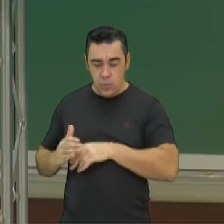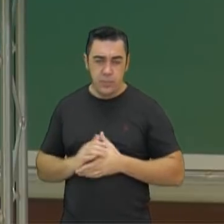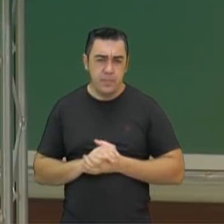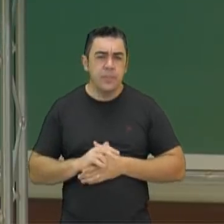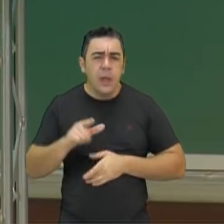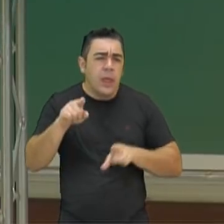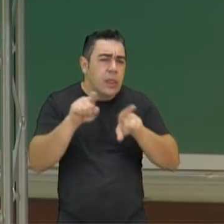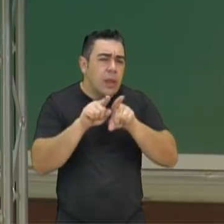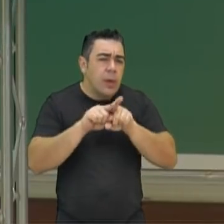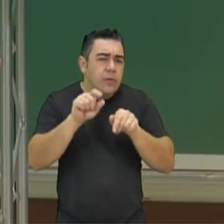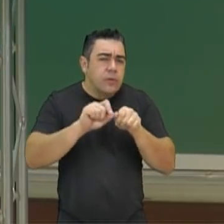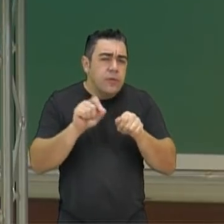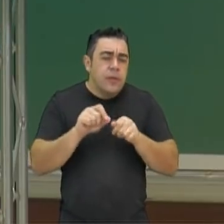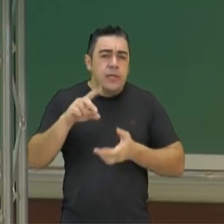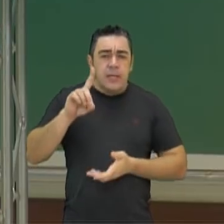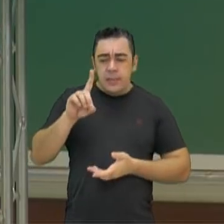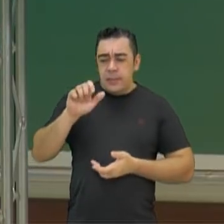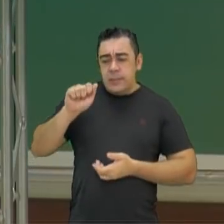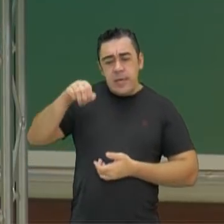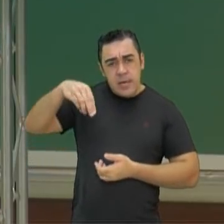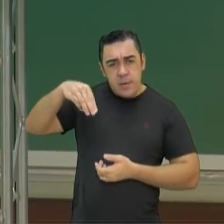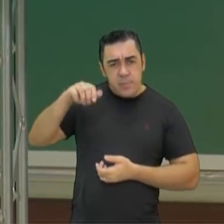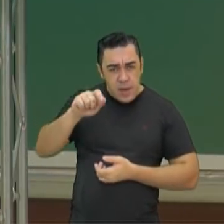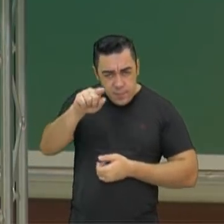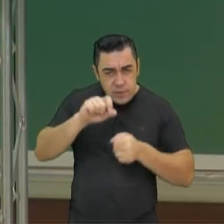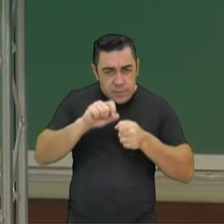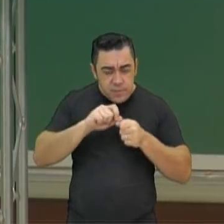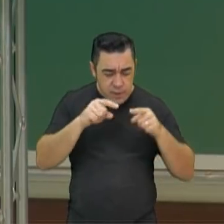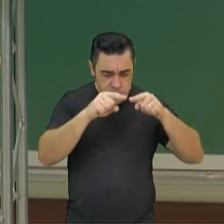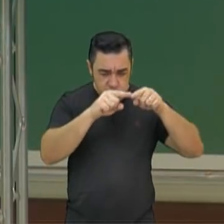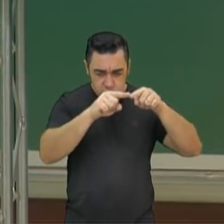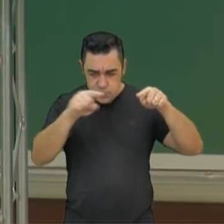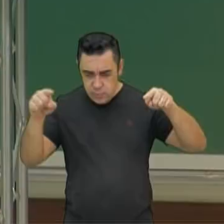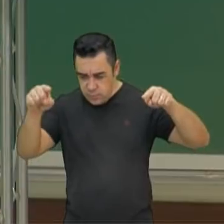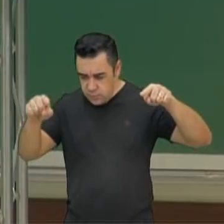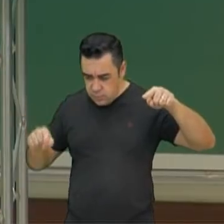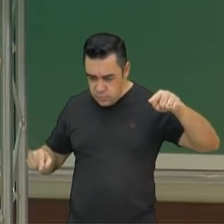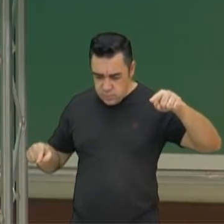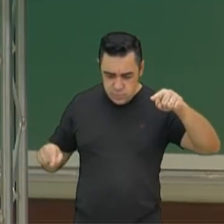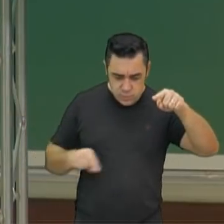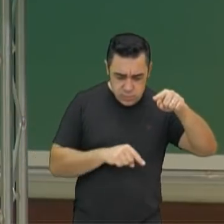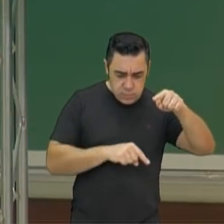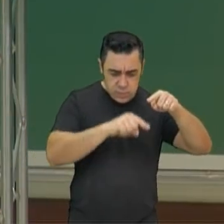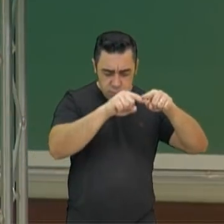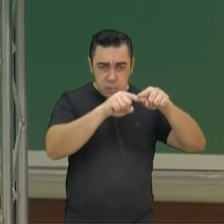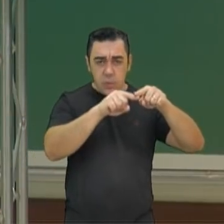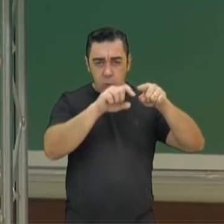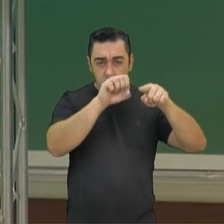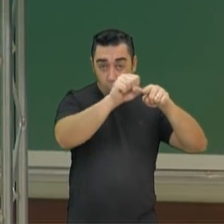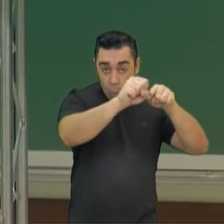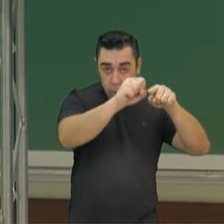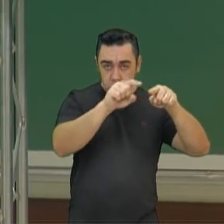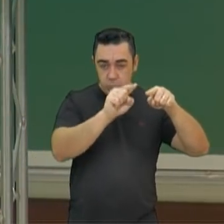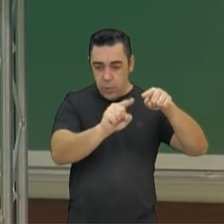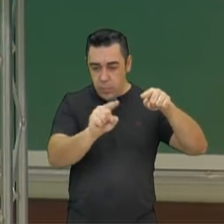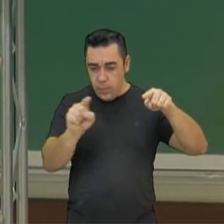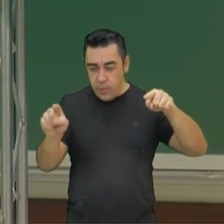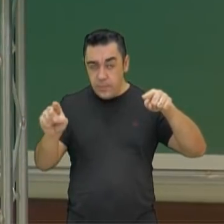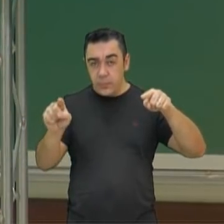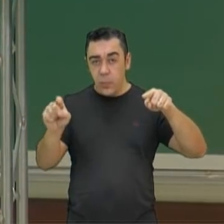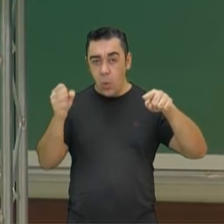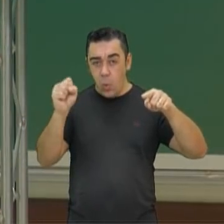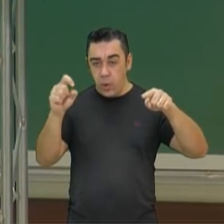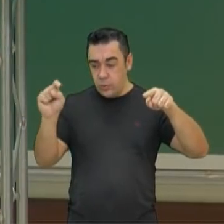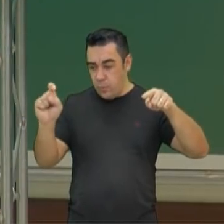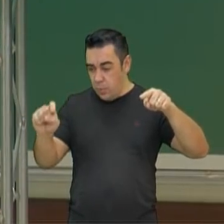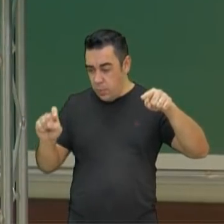Desenhe o tabuleiro aí, se você quiser, né? Faça um desenho legal. Depois, se você quiser melhorar esse desenho, você podia fazer. A gente falou que ia usar o mesmo